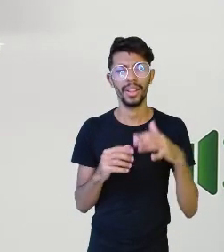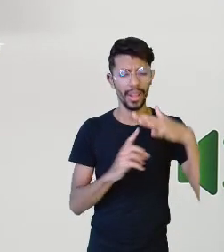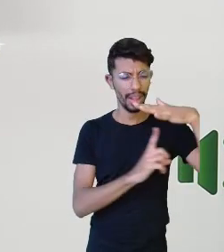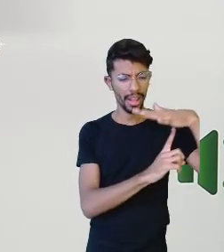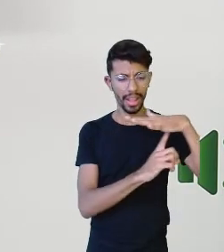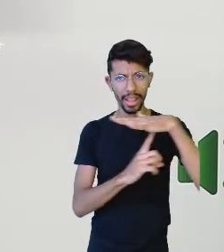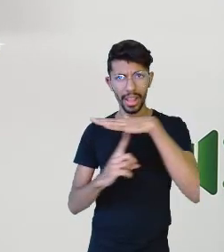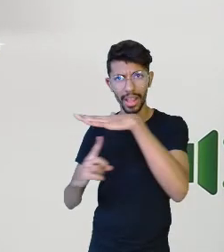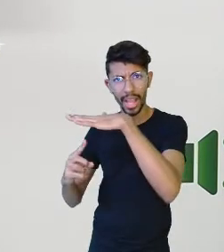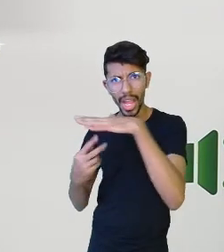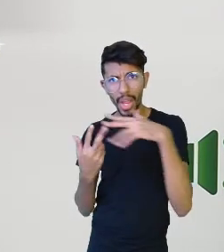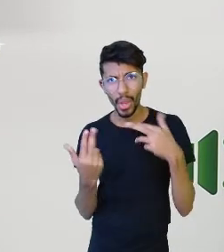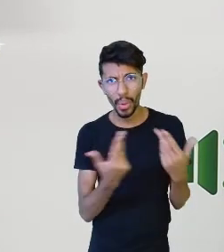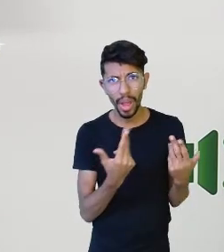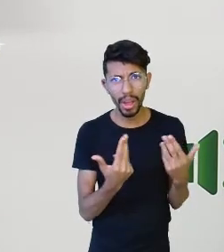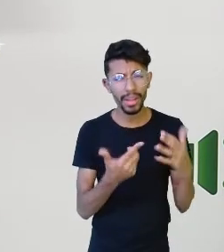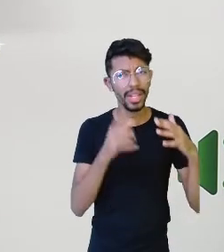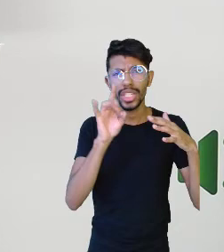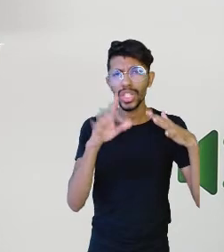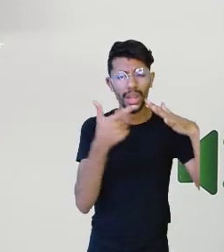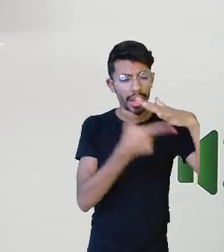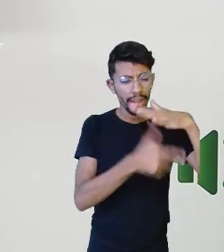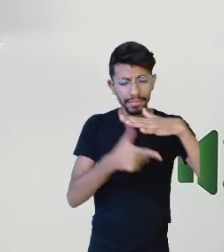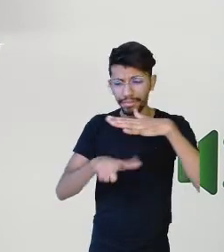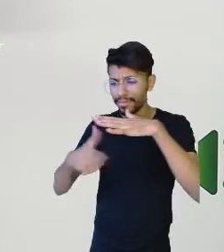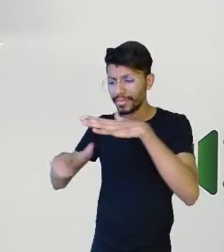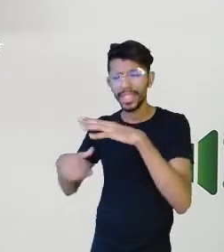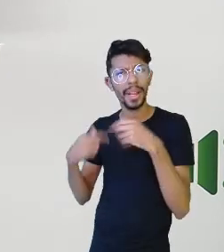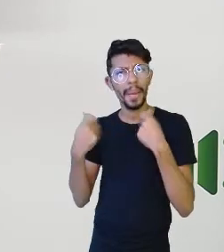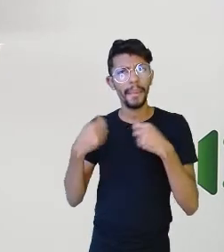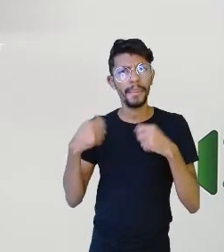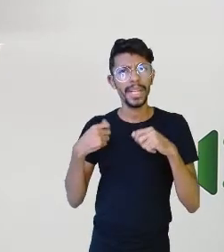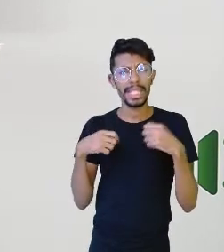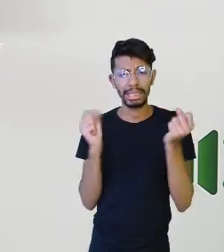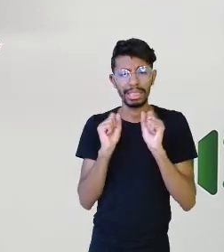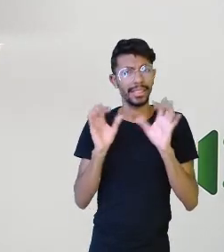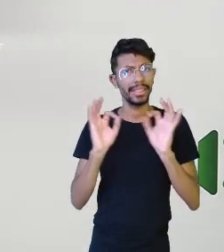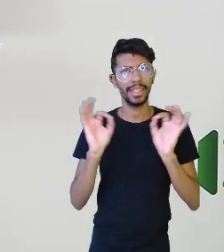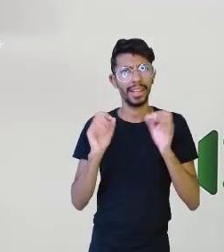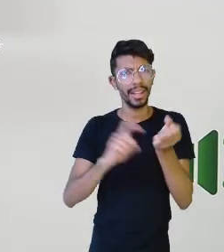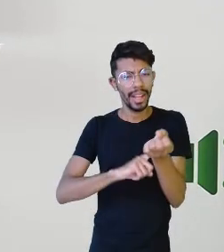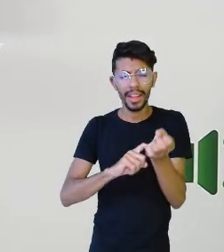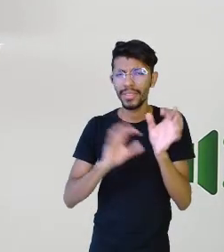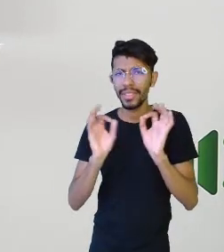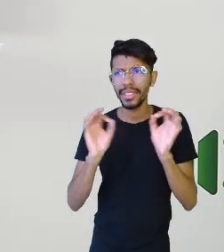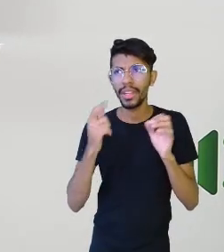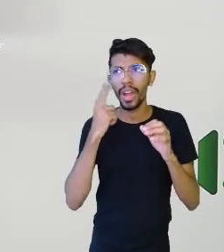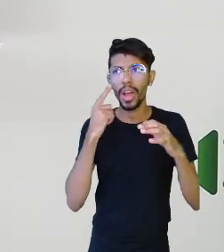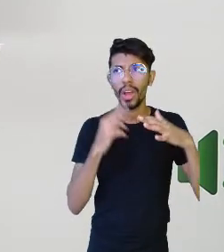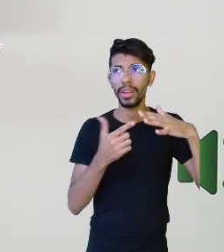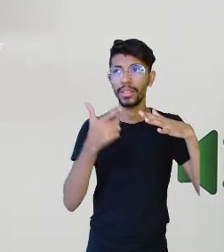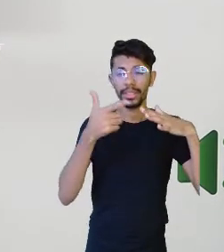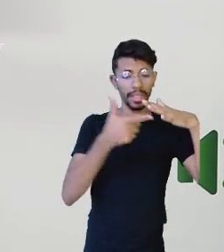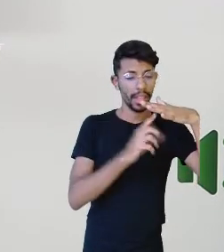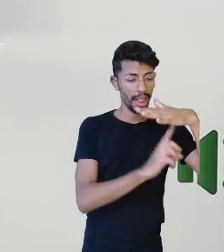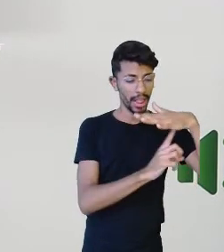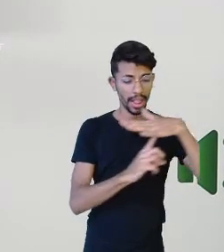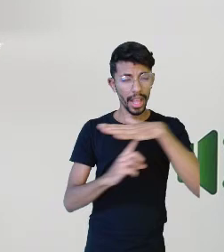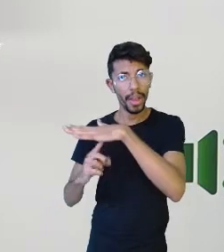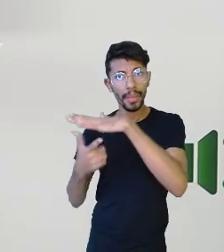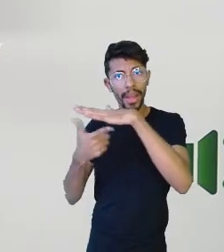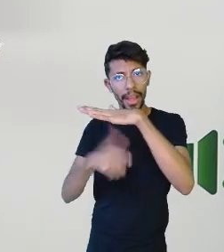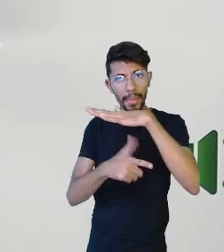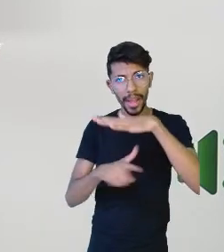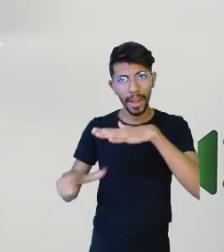é o mesmo? Repete ele, não se aperreia. Repetir o denominador,